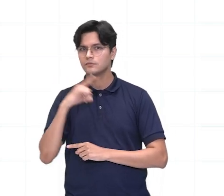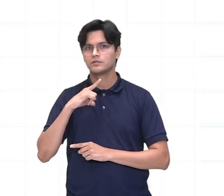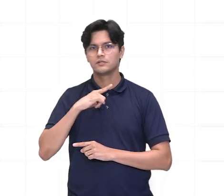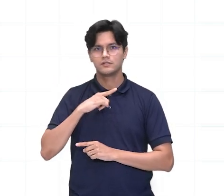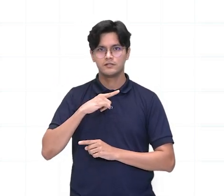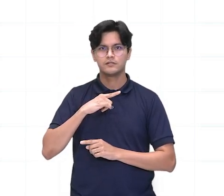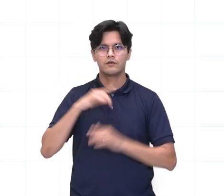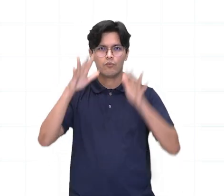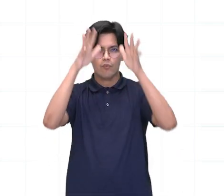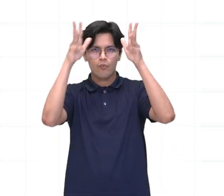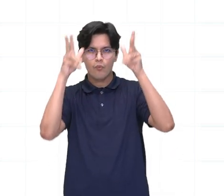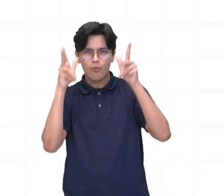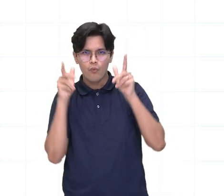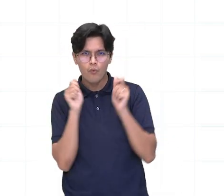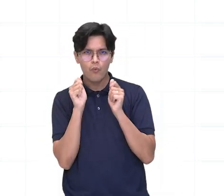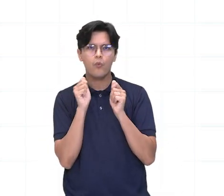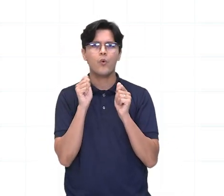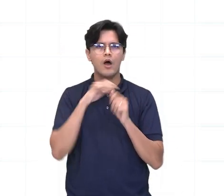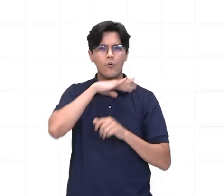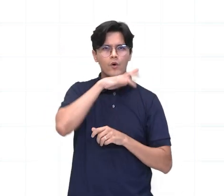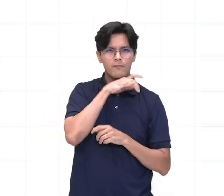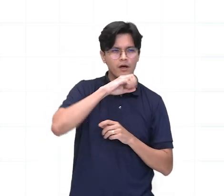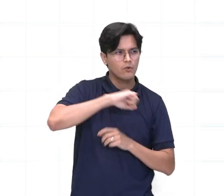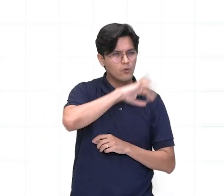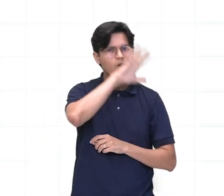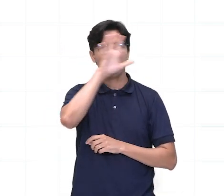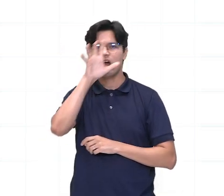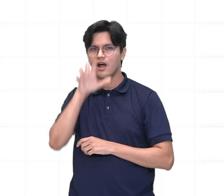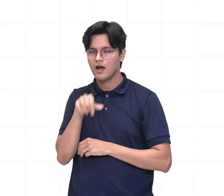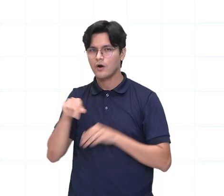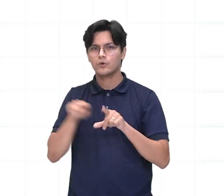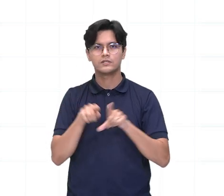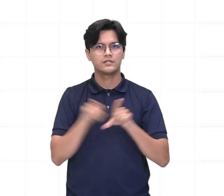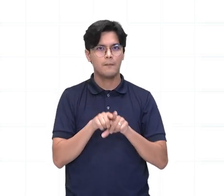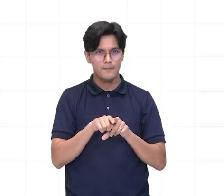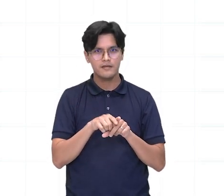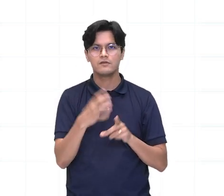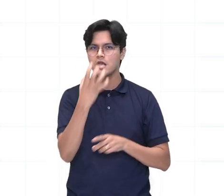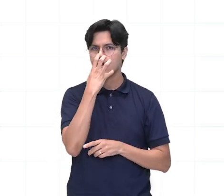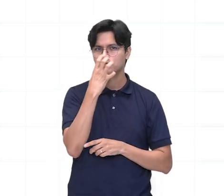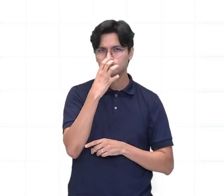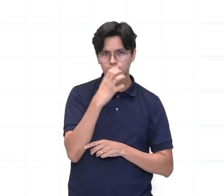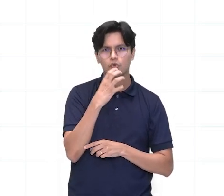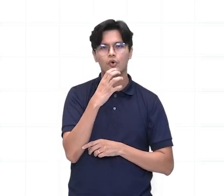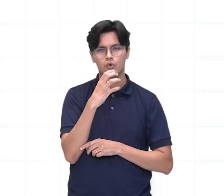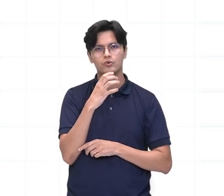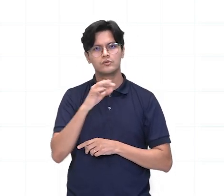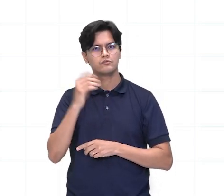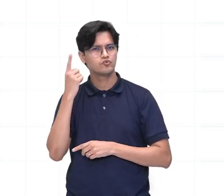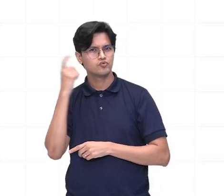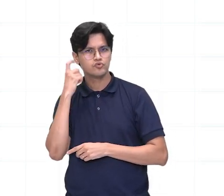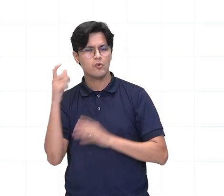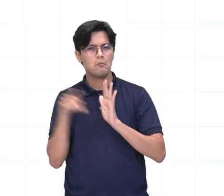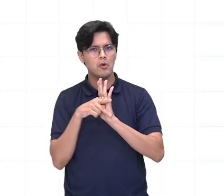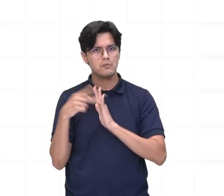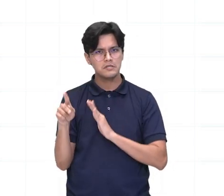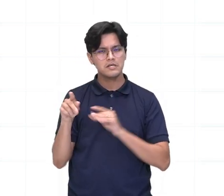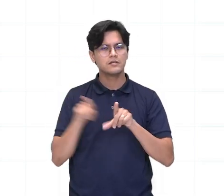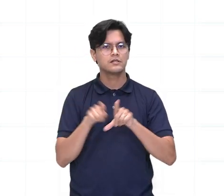uma fera, de um leão, o latido de um cachorro, certo? Podemos também